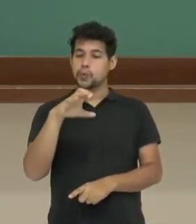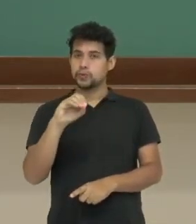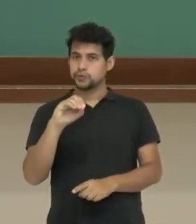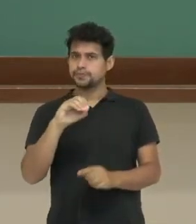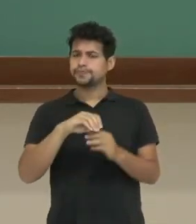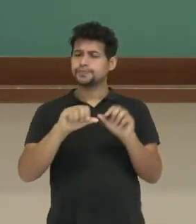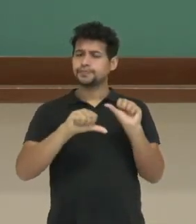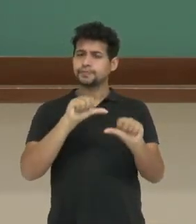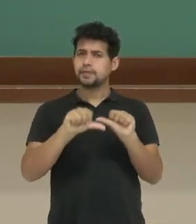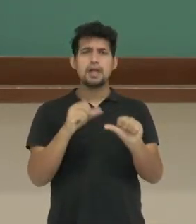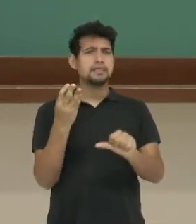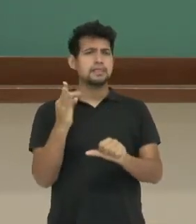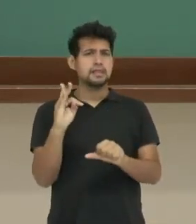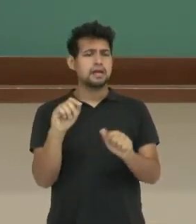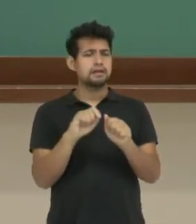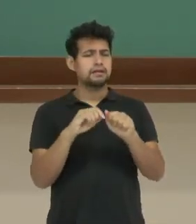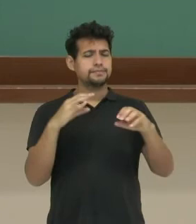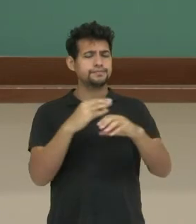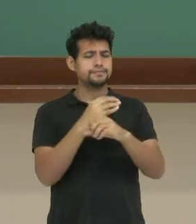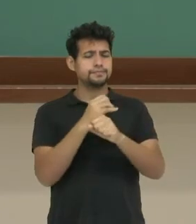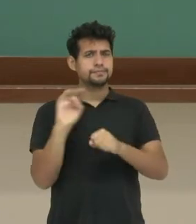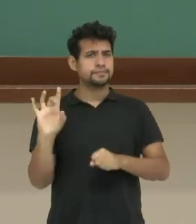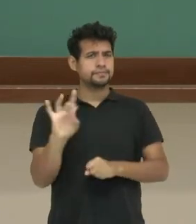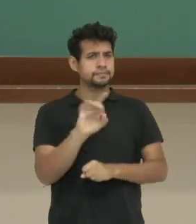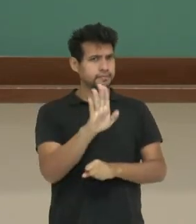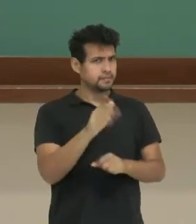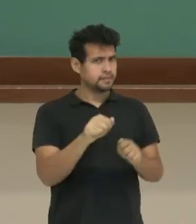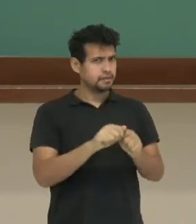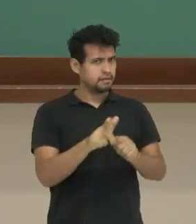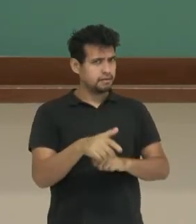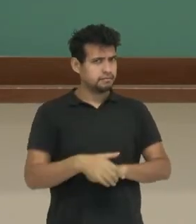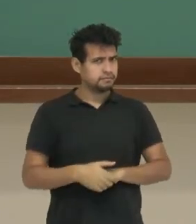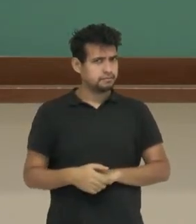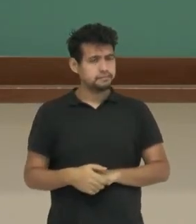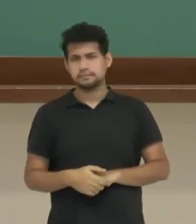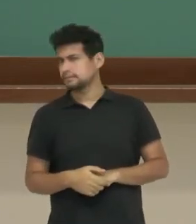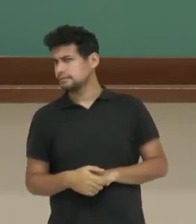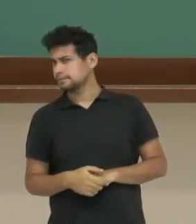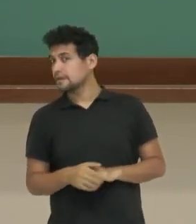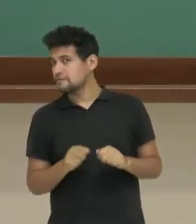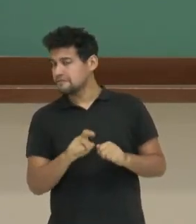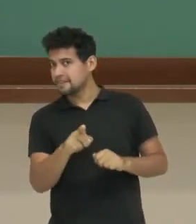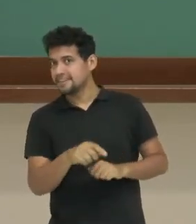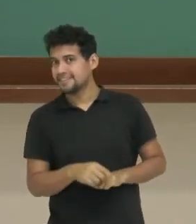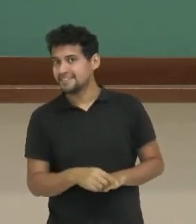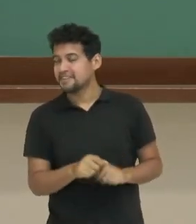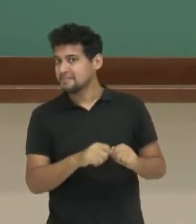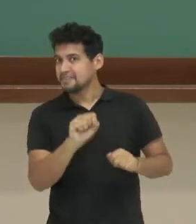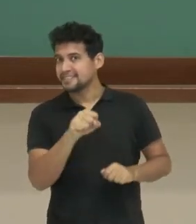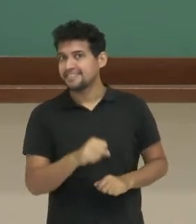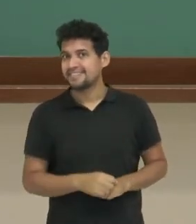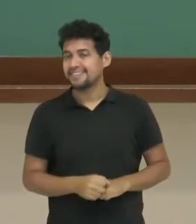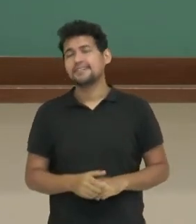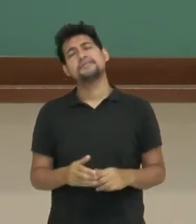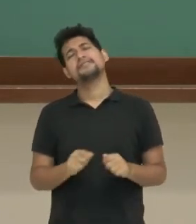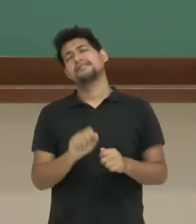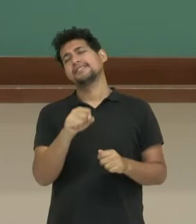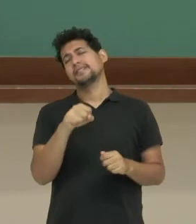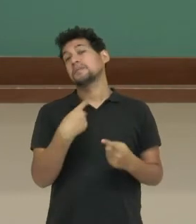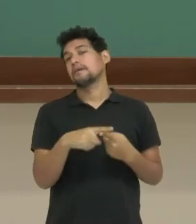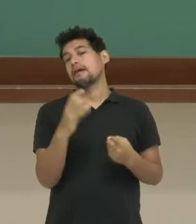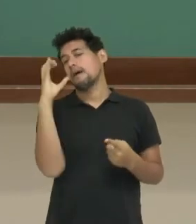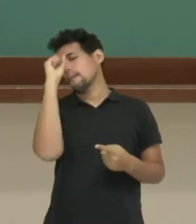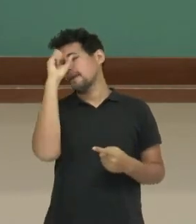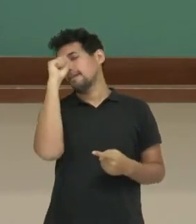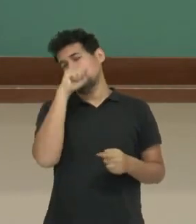bom? Então vamos fazer a conta para cada um deles. Foi isso que você fez? Fez, né? Não é que você fez? Você fez, porque você quer aprender,